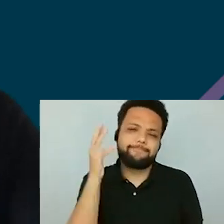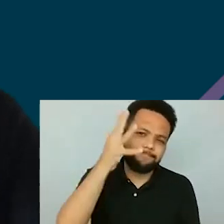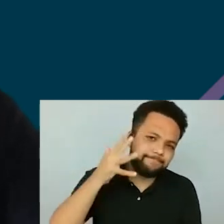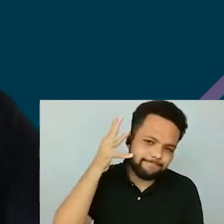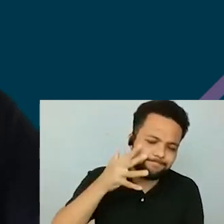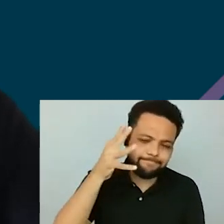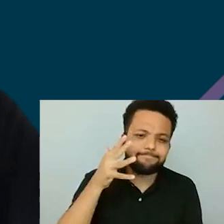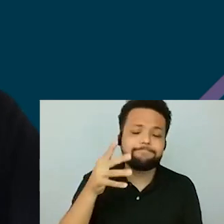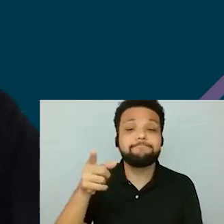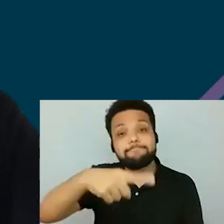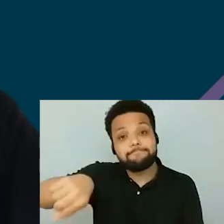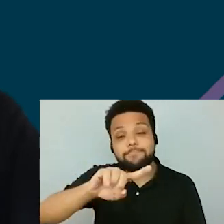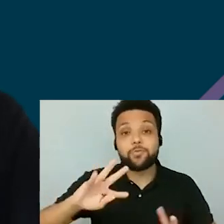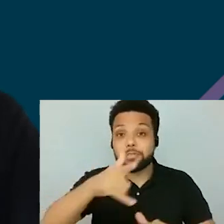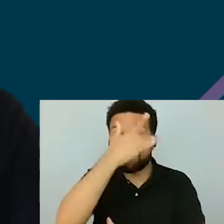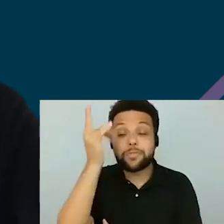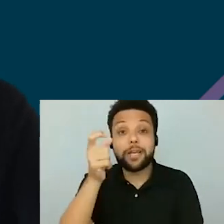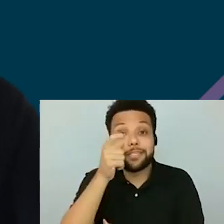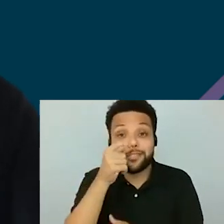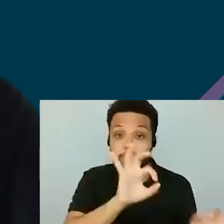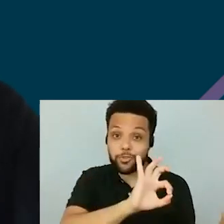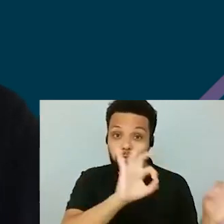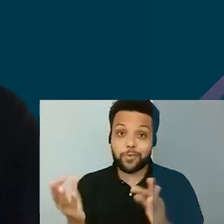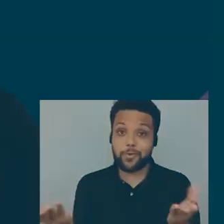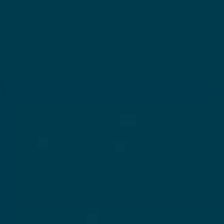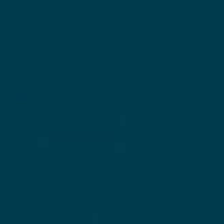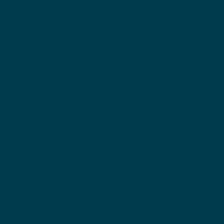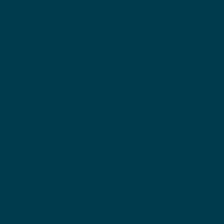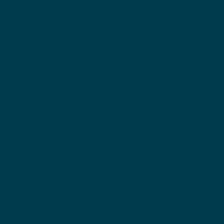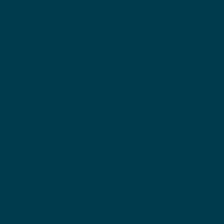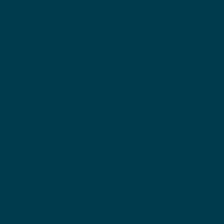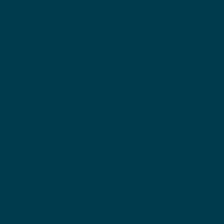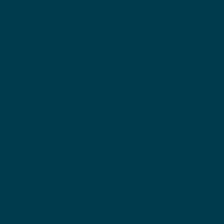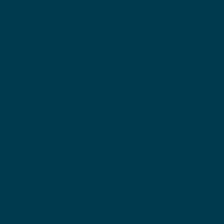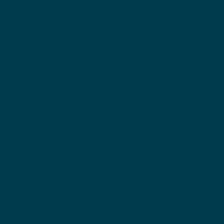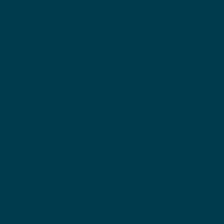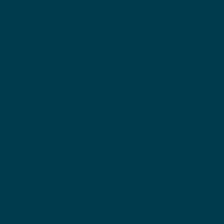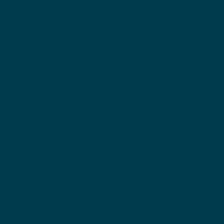conosco e a todas as pessoas que nos acompanharam nessa sessão. Muito obrigada por estarem aqui.